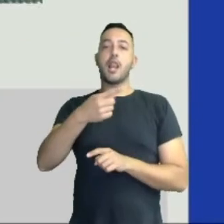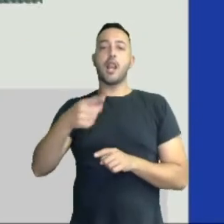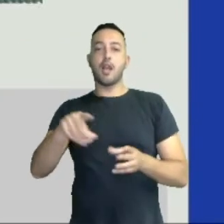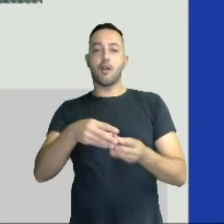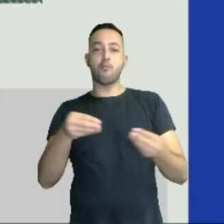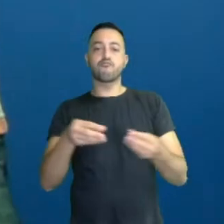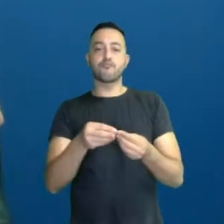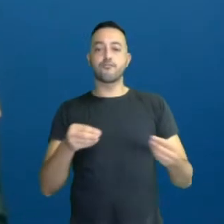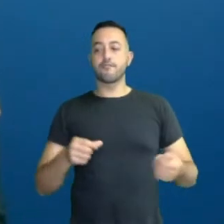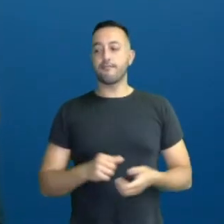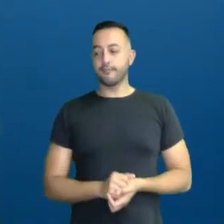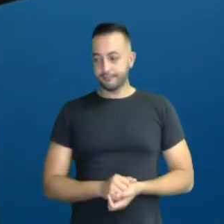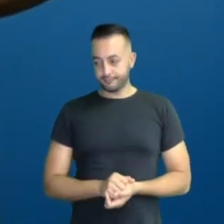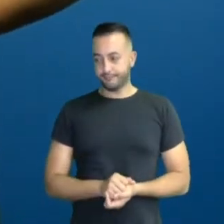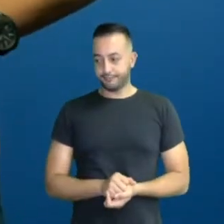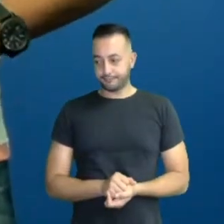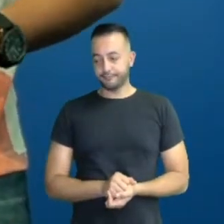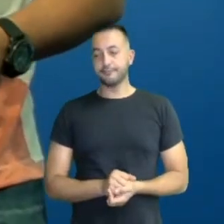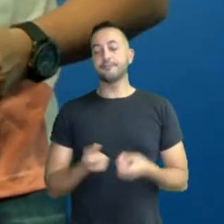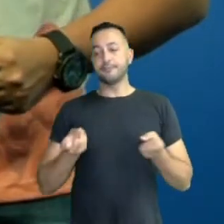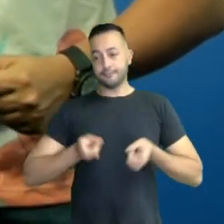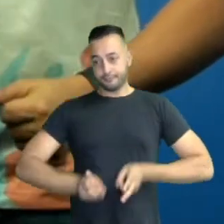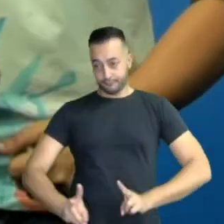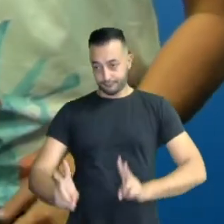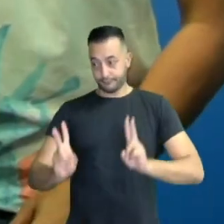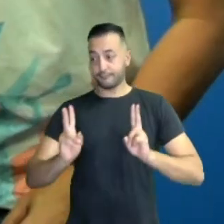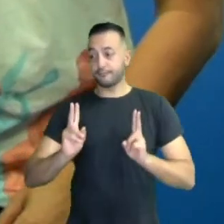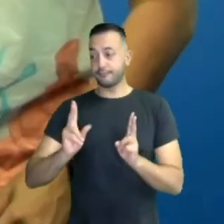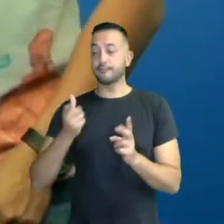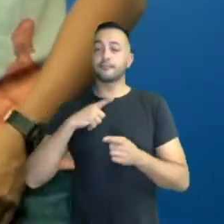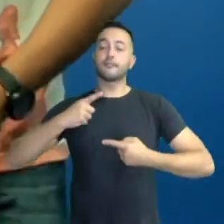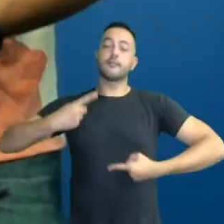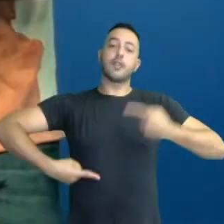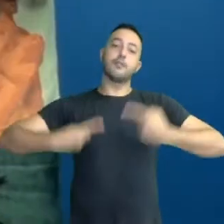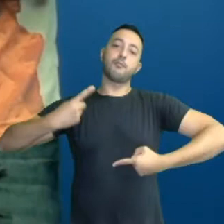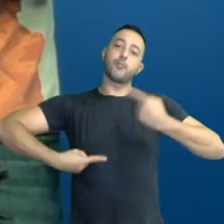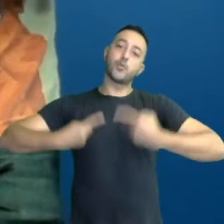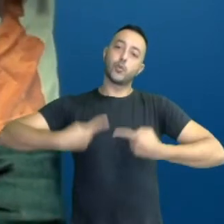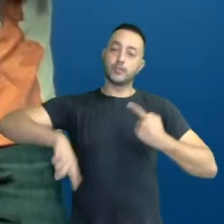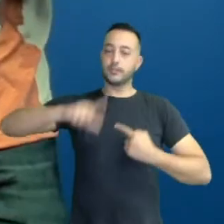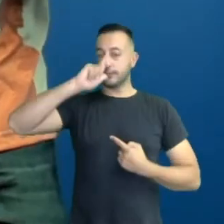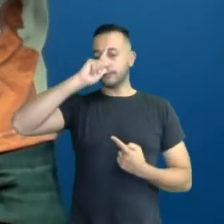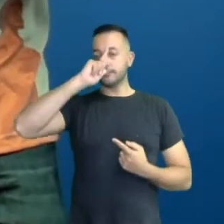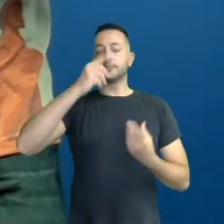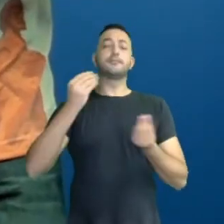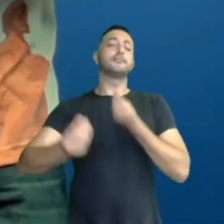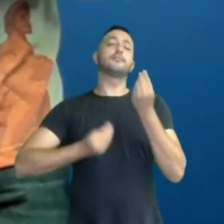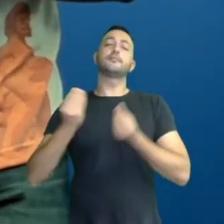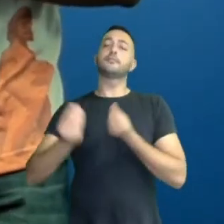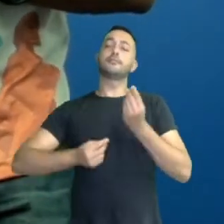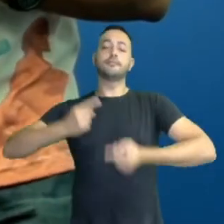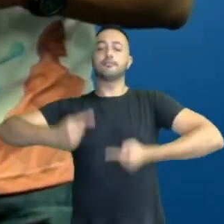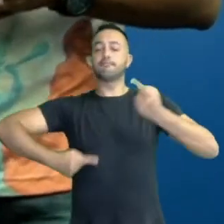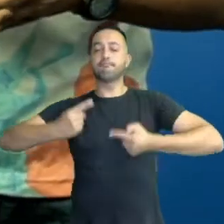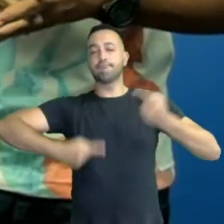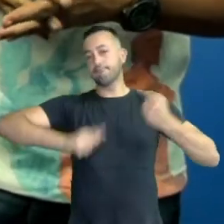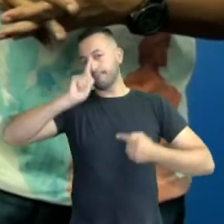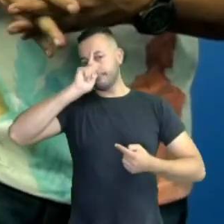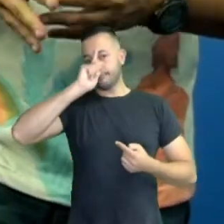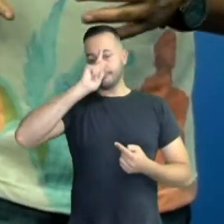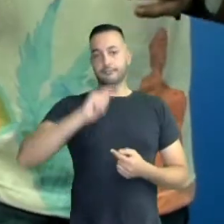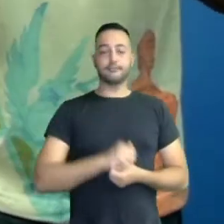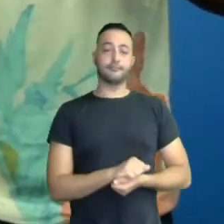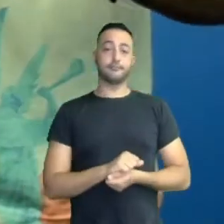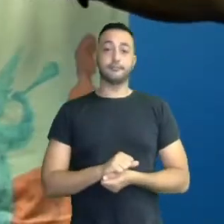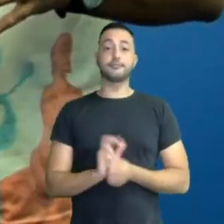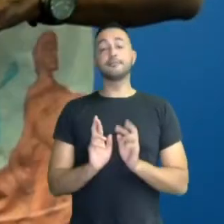animais. Aí, dando continuidade, vamos ver a política na Grécia. Como é que funcionava a política grega?